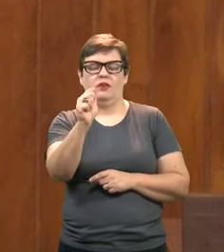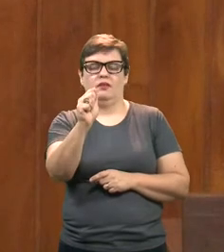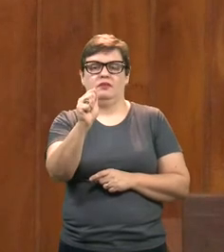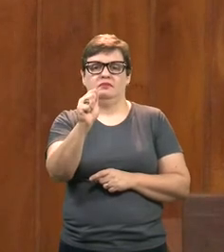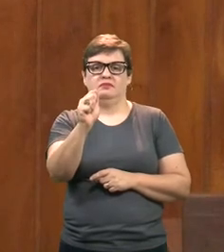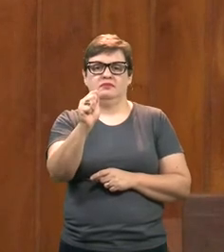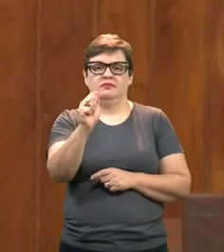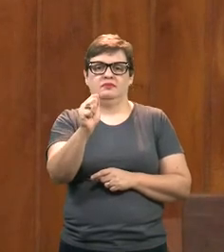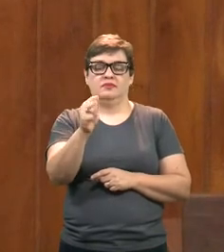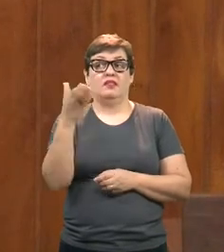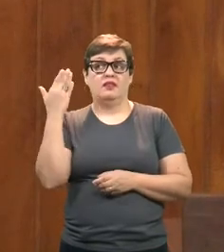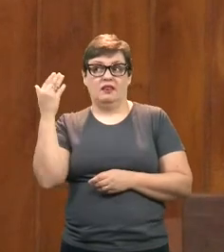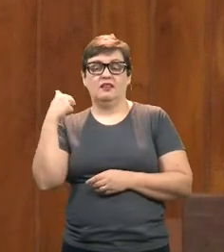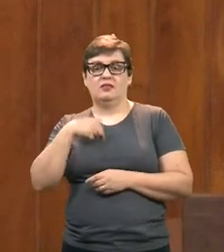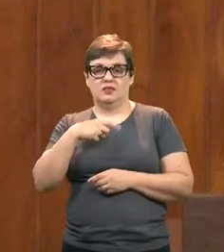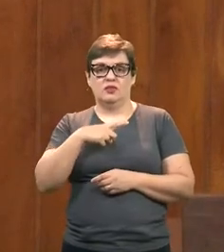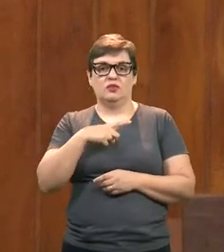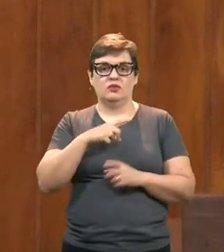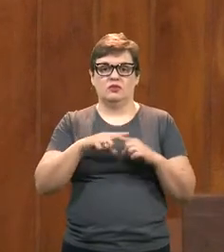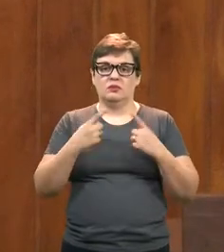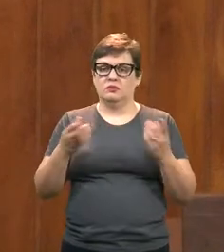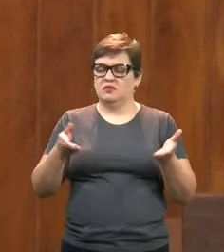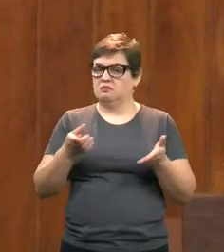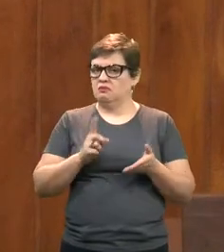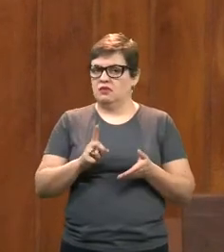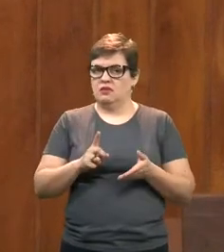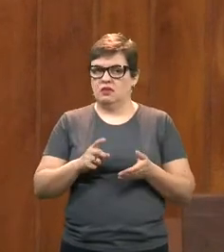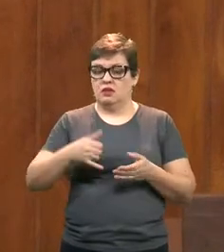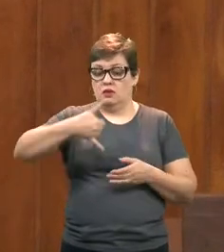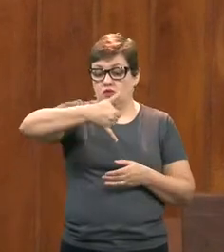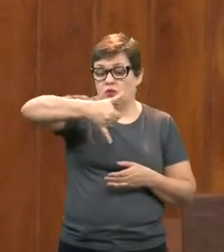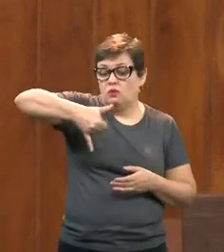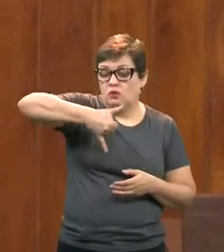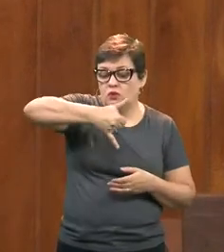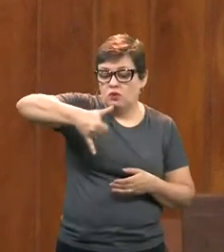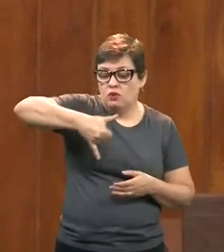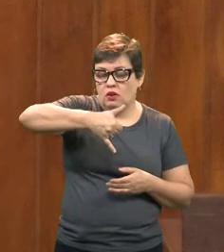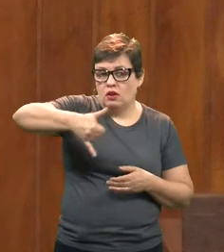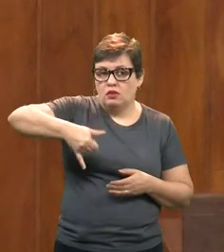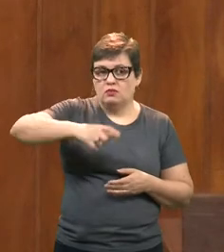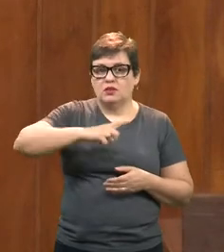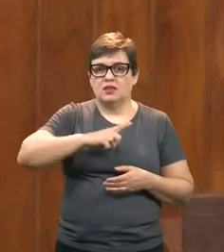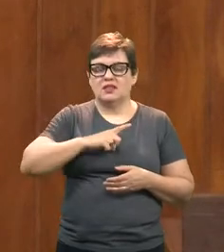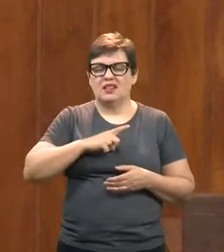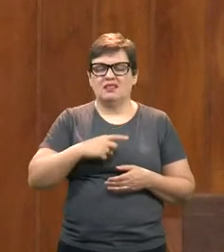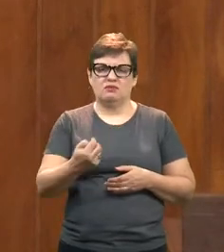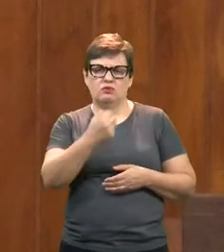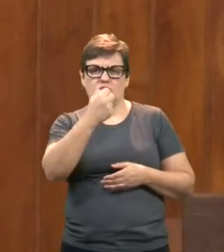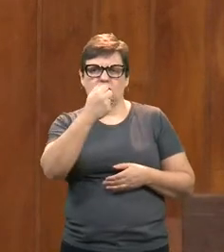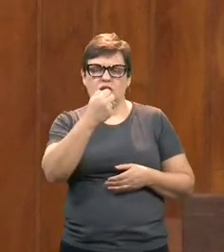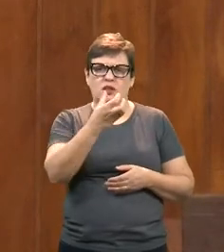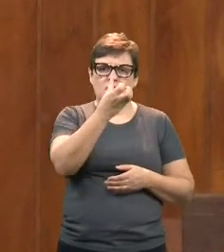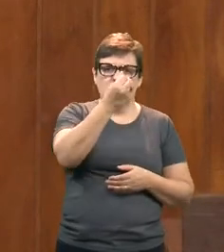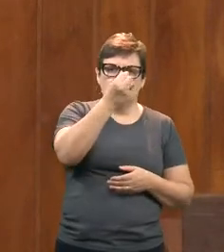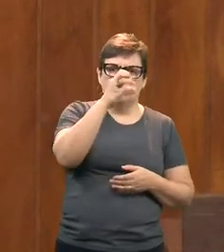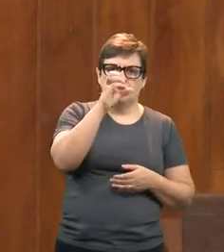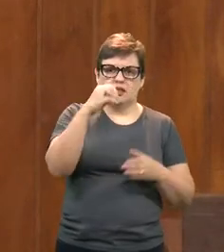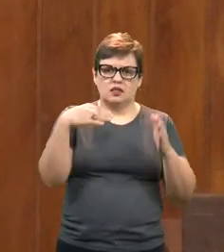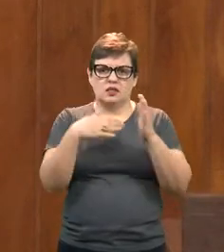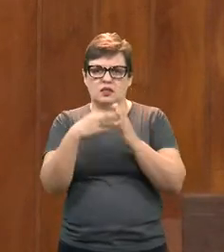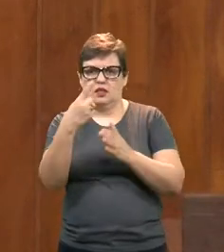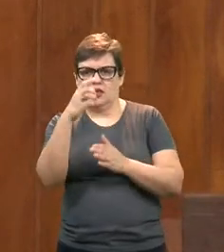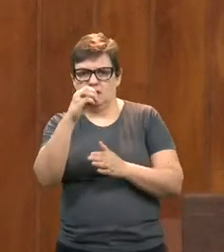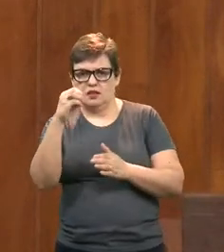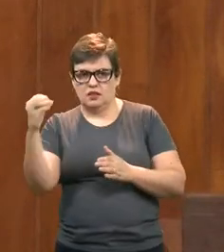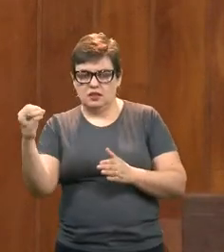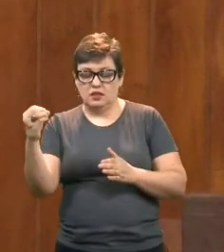Lembram que no óleo, a 60 a 100 fitocannabinoides, a gente tem dois em especial que a